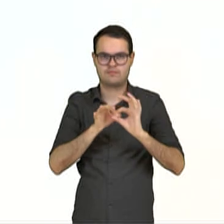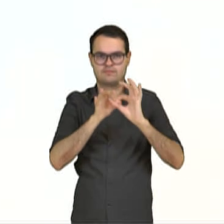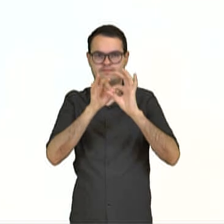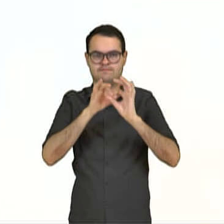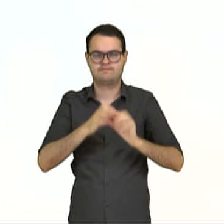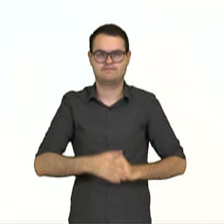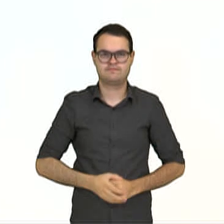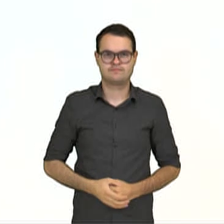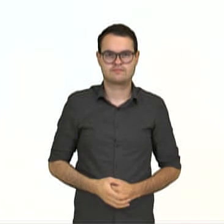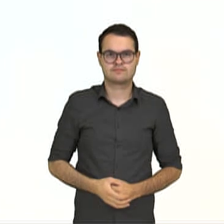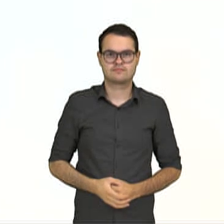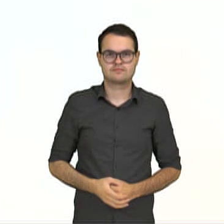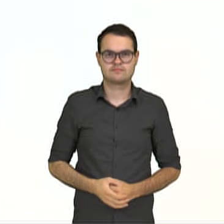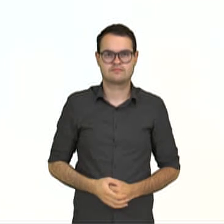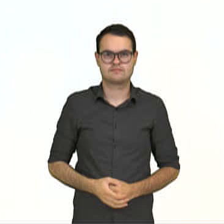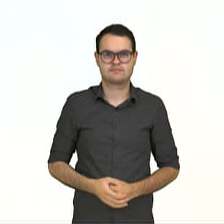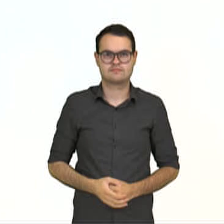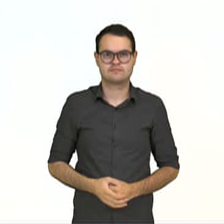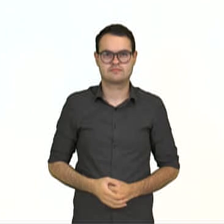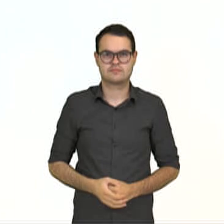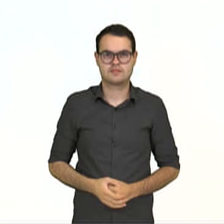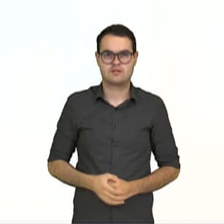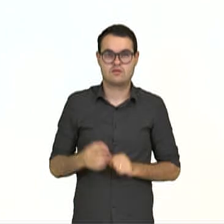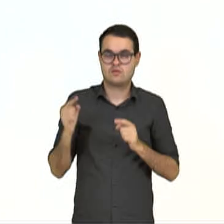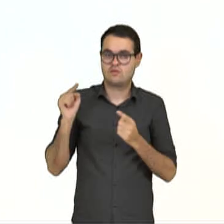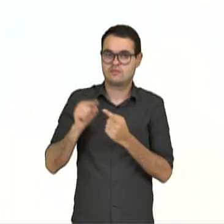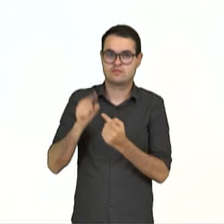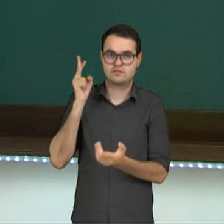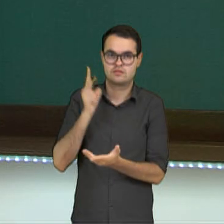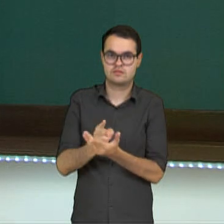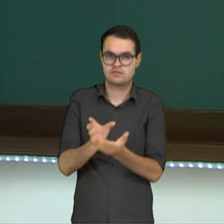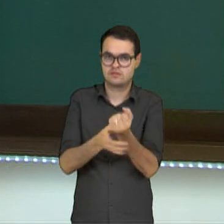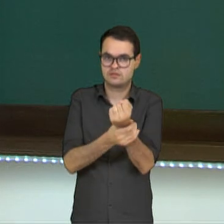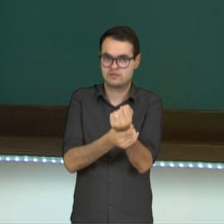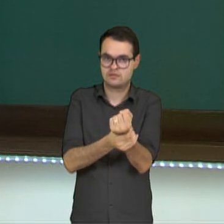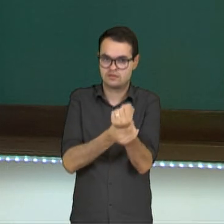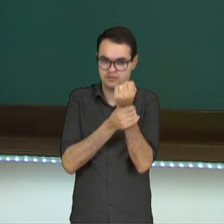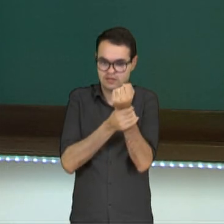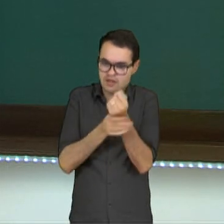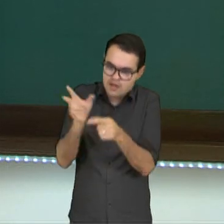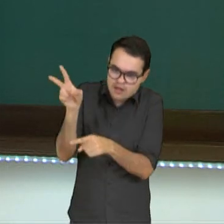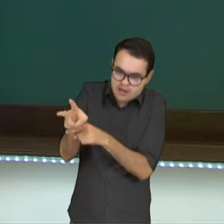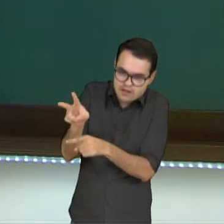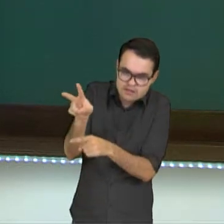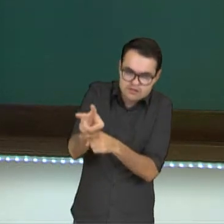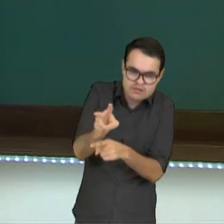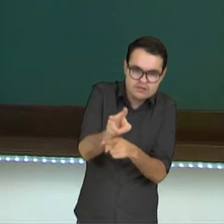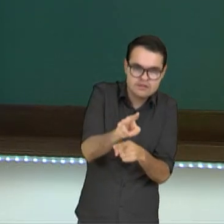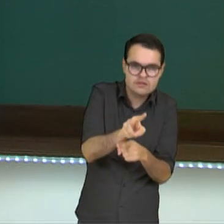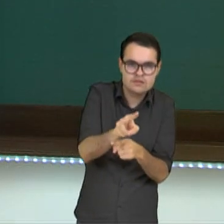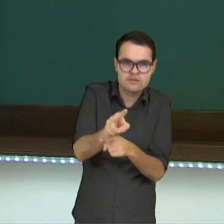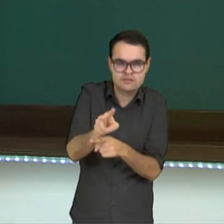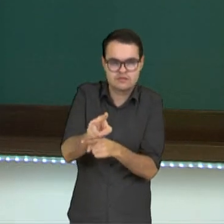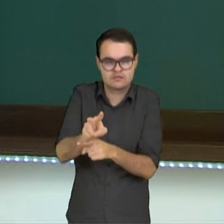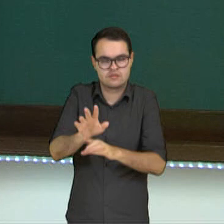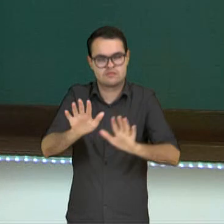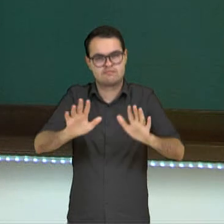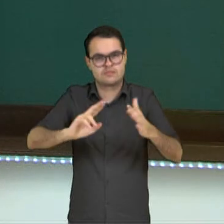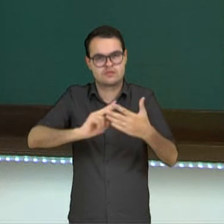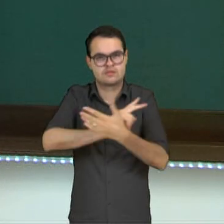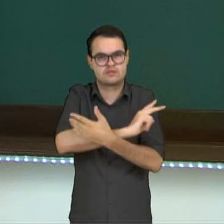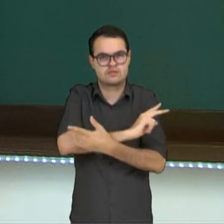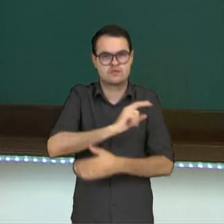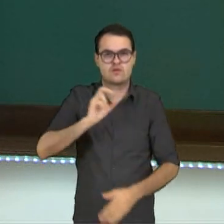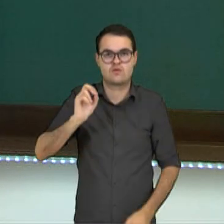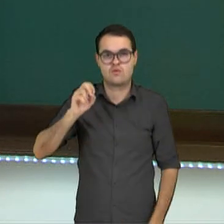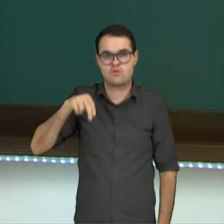O objetivo, sempre assegurar a segurança de todos os países. Acontece que a ONU